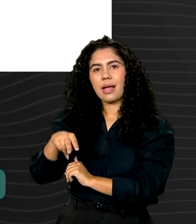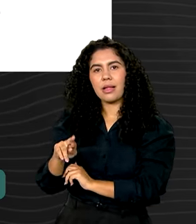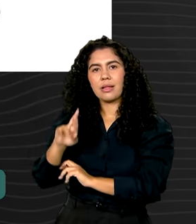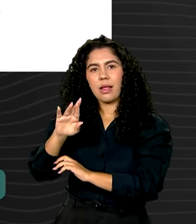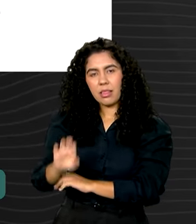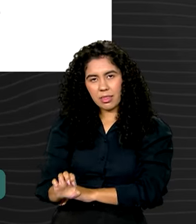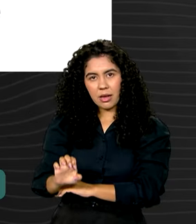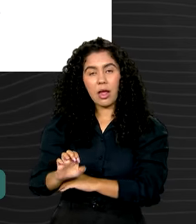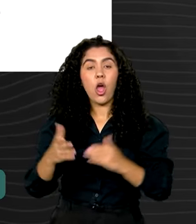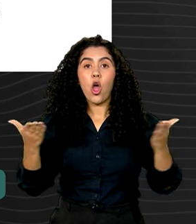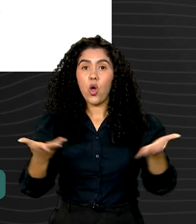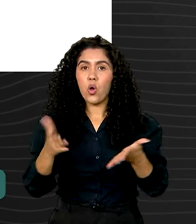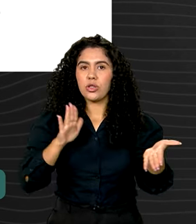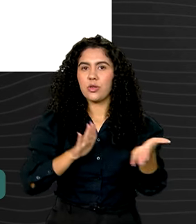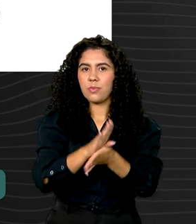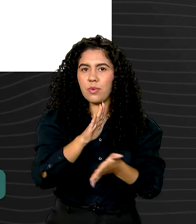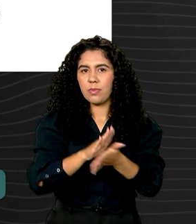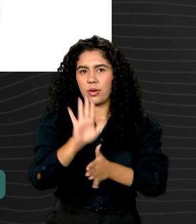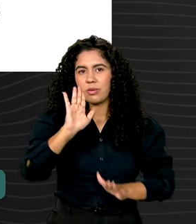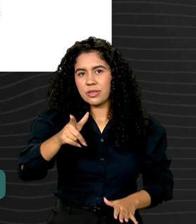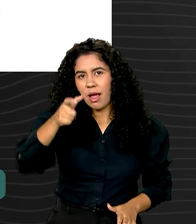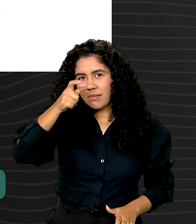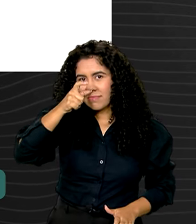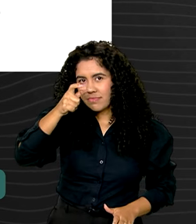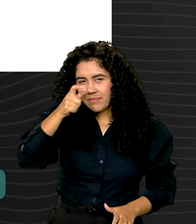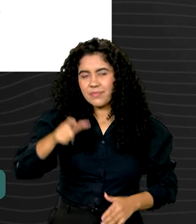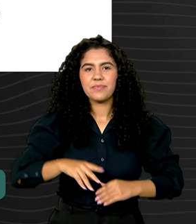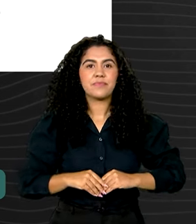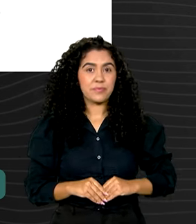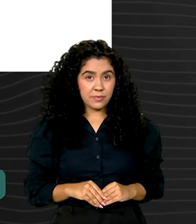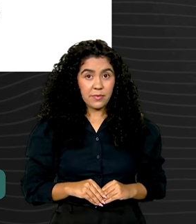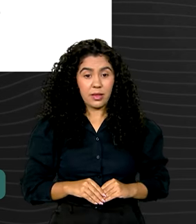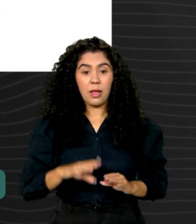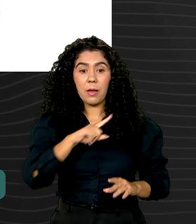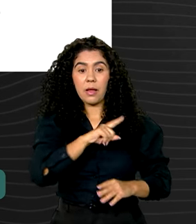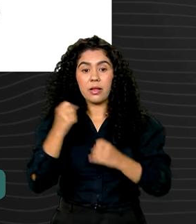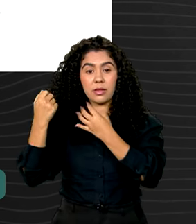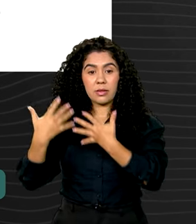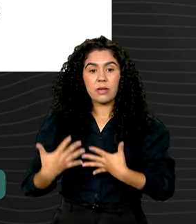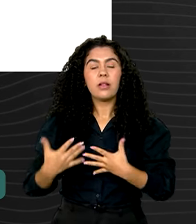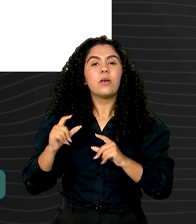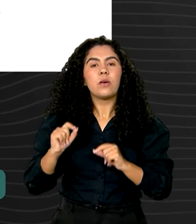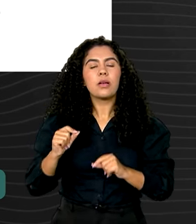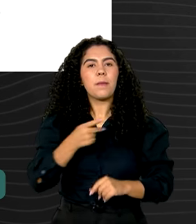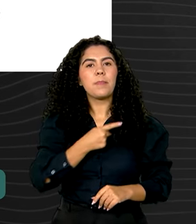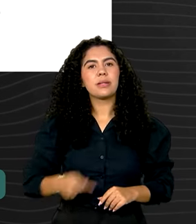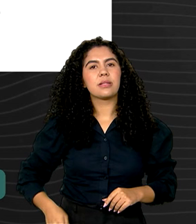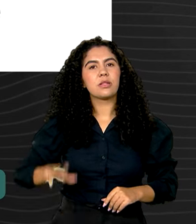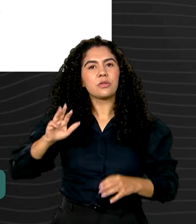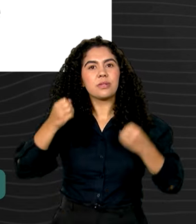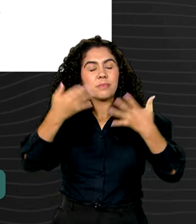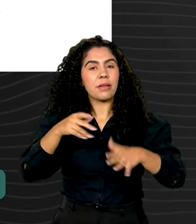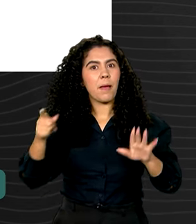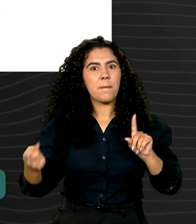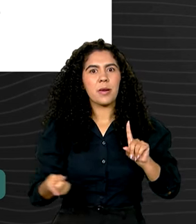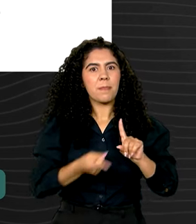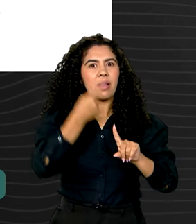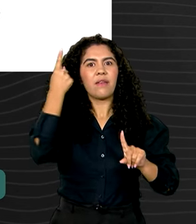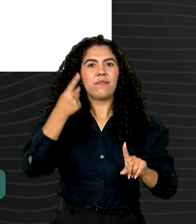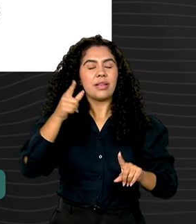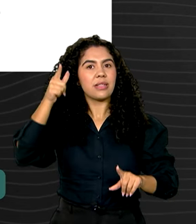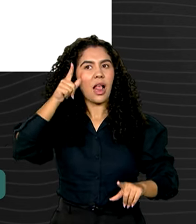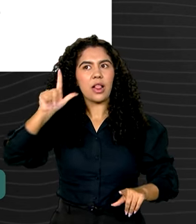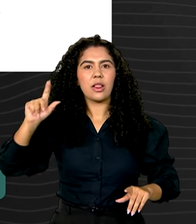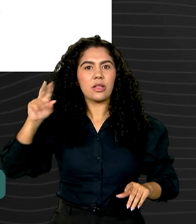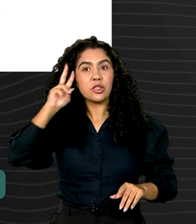foi publicado hoje no Diário Oficial da União. Pelo X, Lula destacou que é a primeira vez na história que o governo